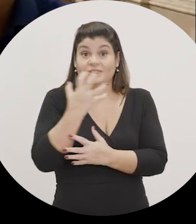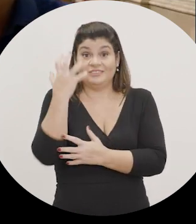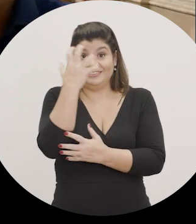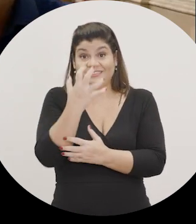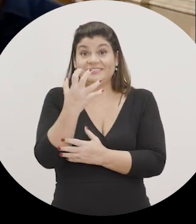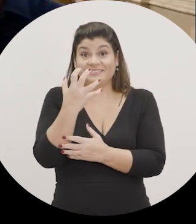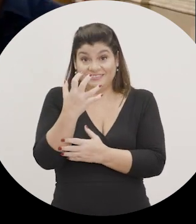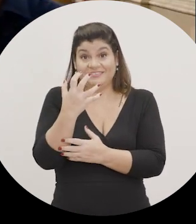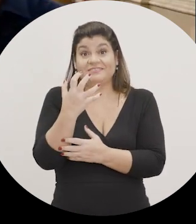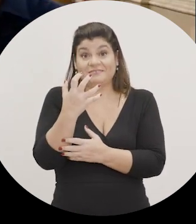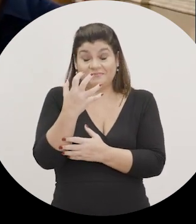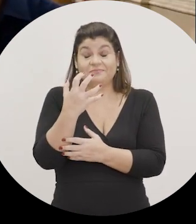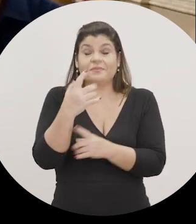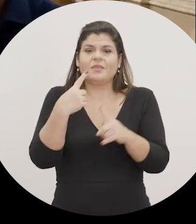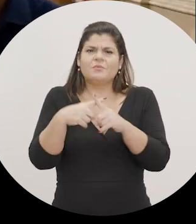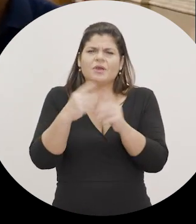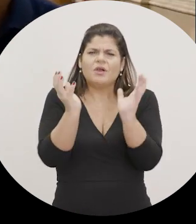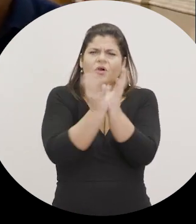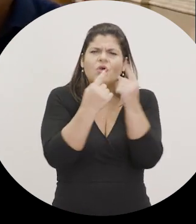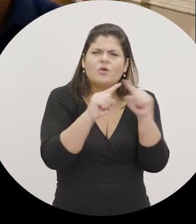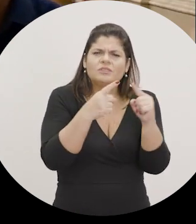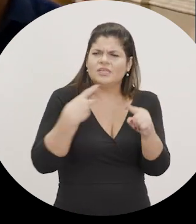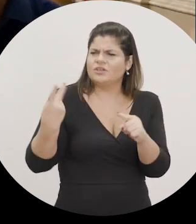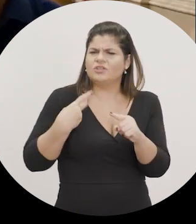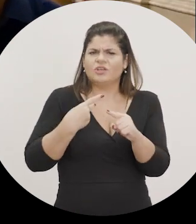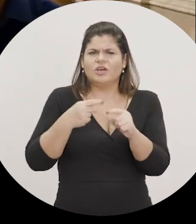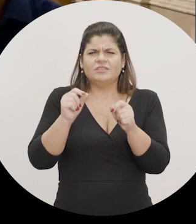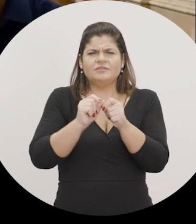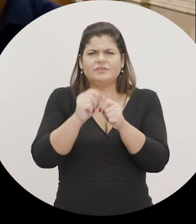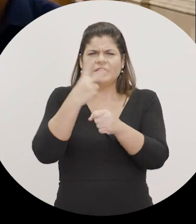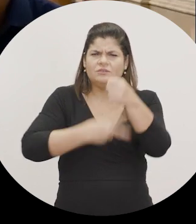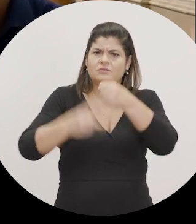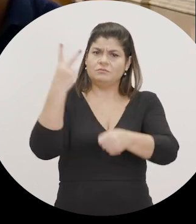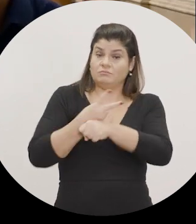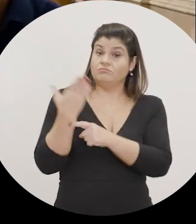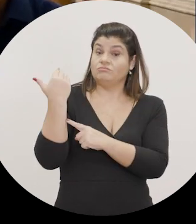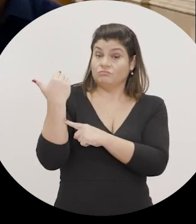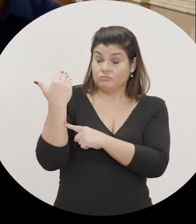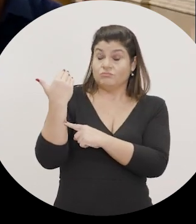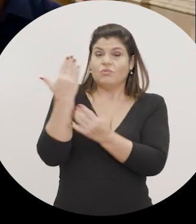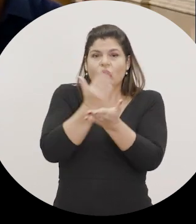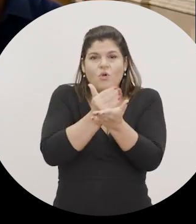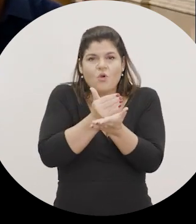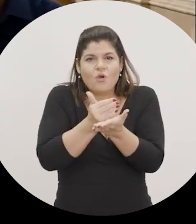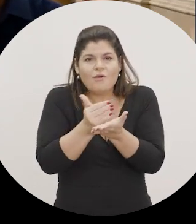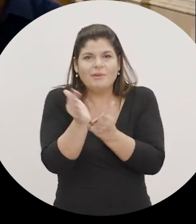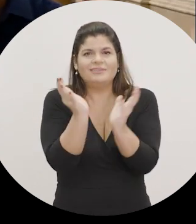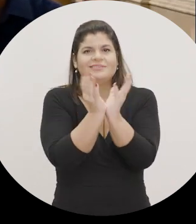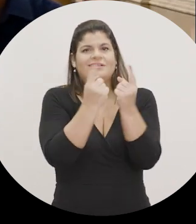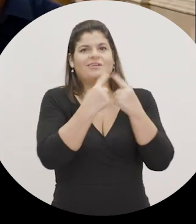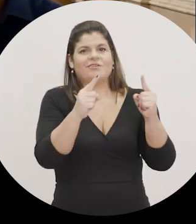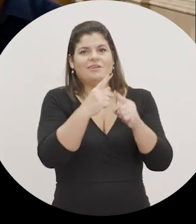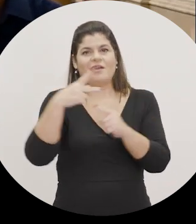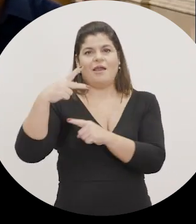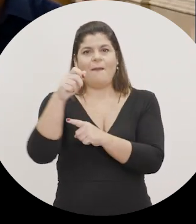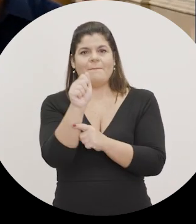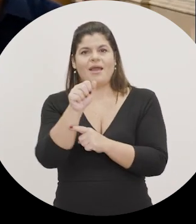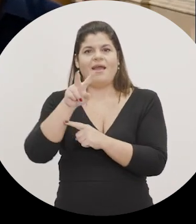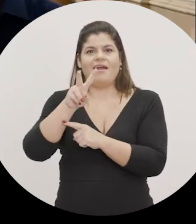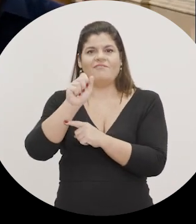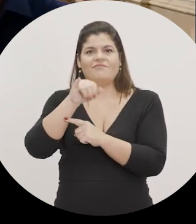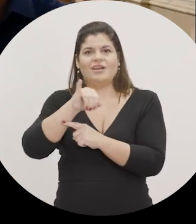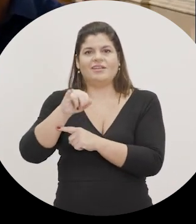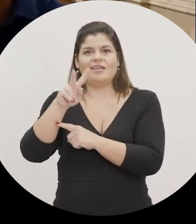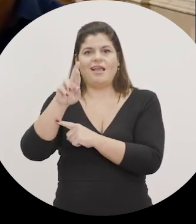romantismo. Né? Aquele concerto que nós fizemos 2 anos atrás, quando a gente começa o concerto para Pavana de